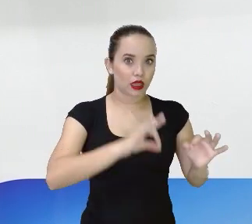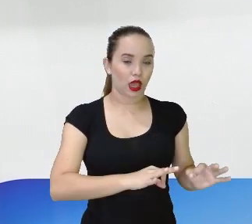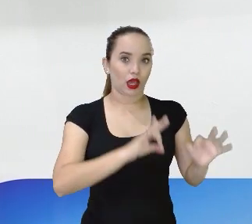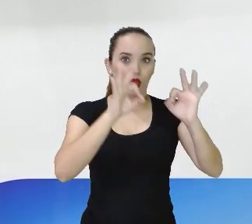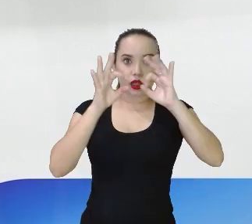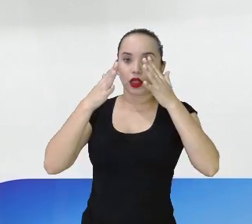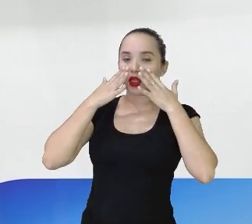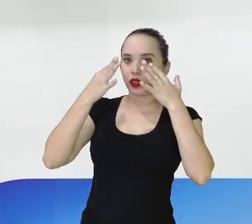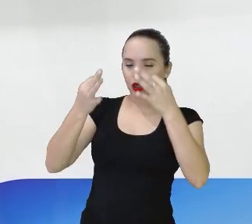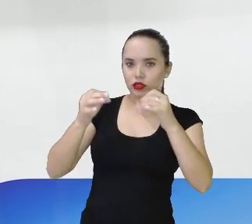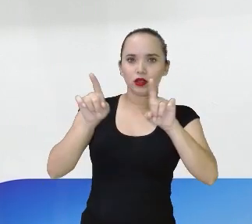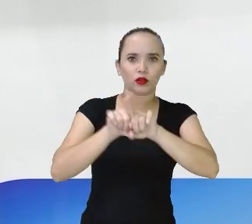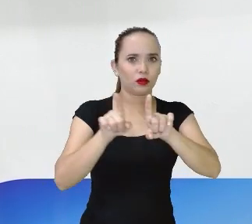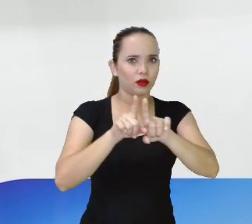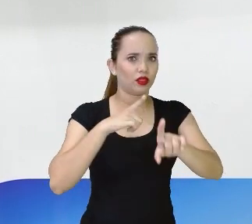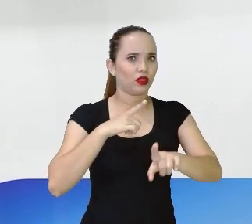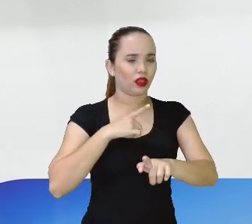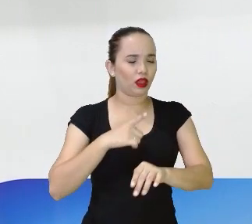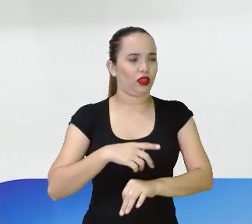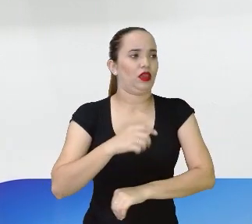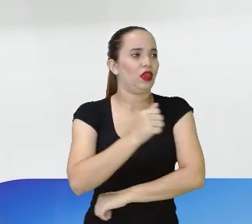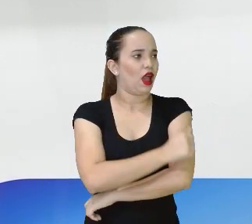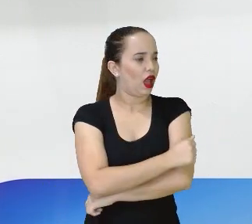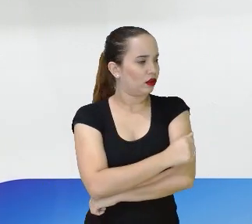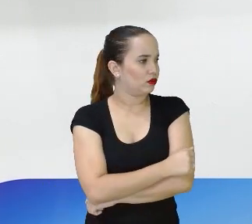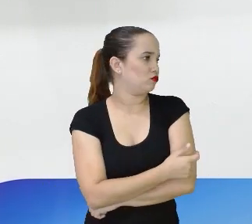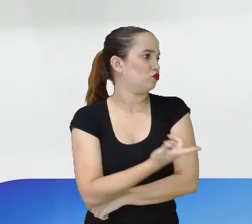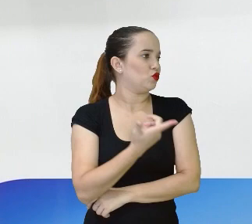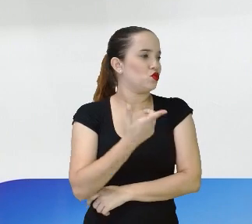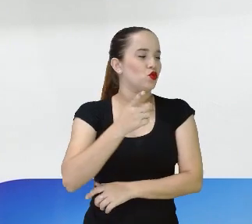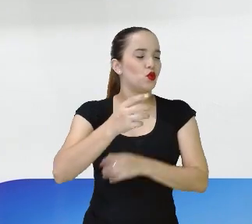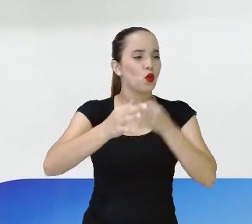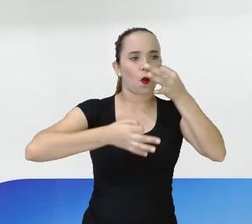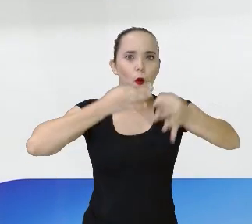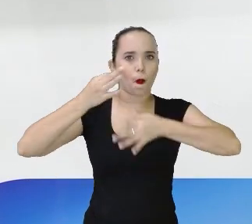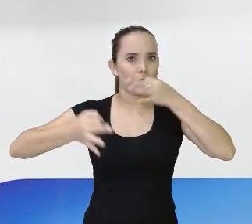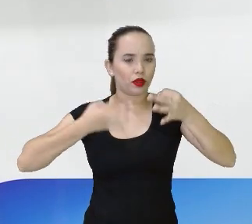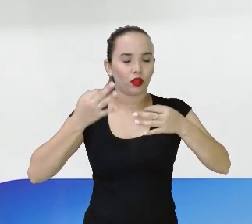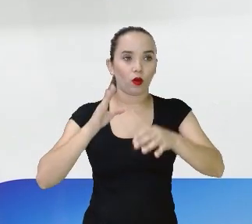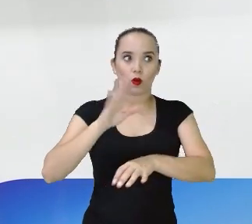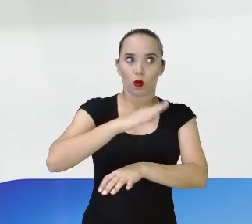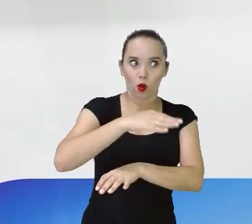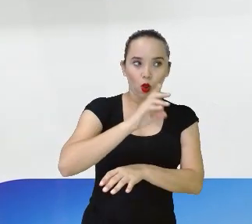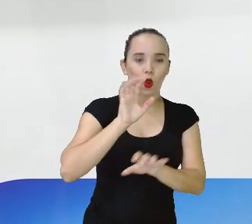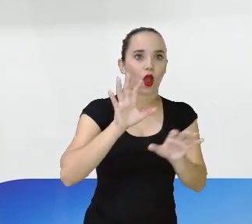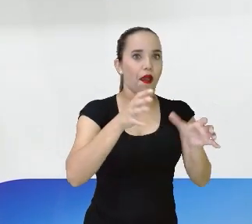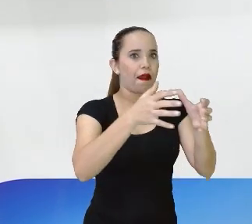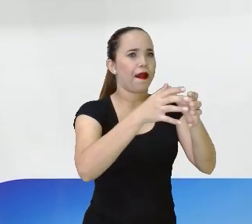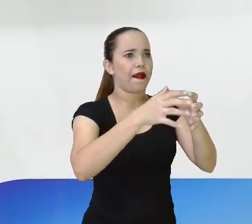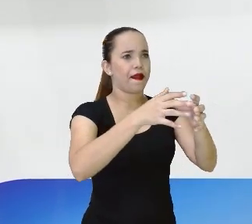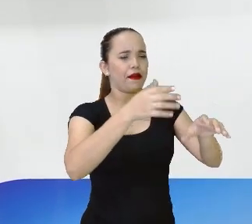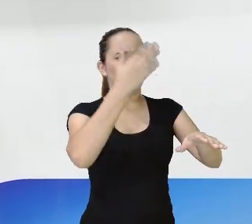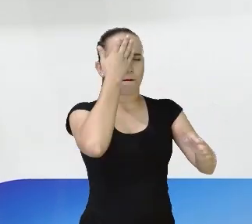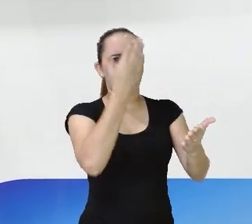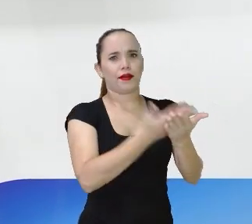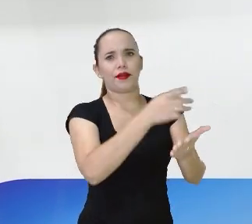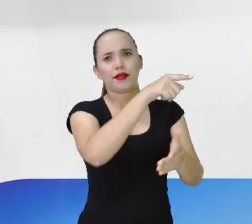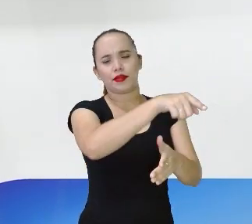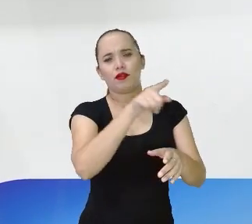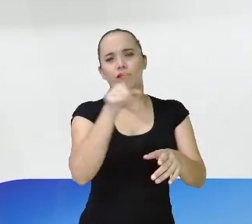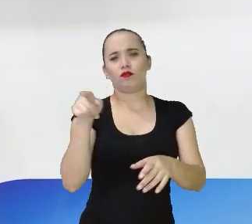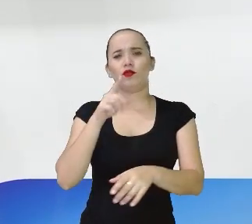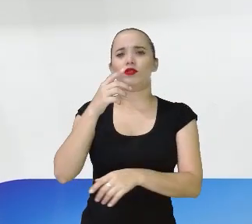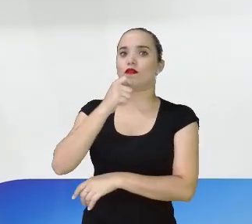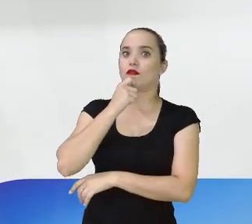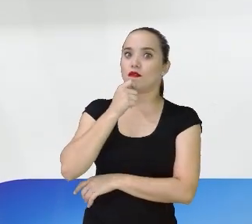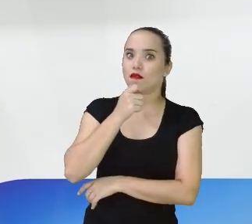esses meninos e essas meninas estão fazendo algum comentário. Olha, a produção acha que vocês ainda estão dormindo. Mostra aí que isso